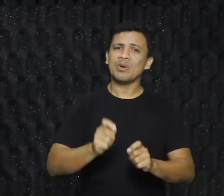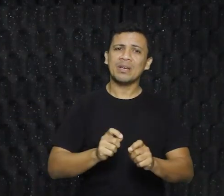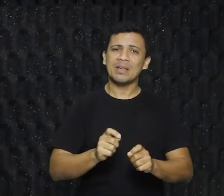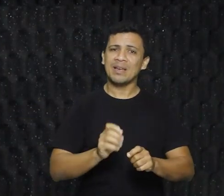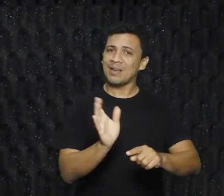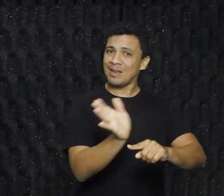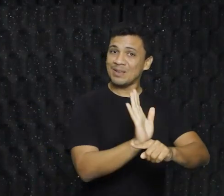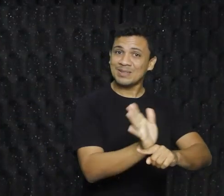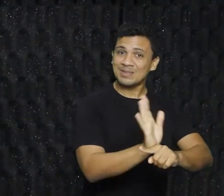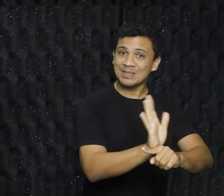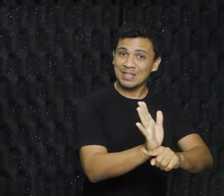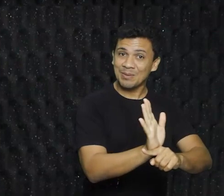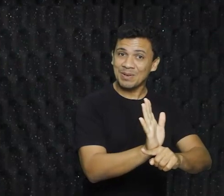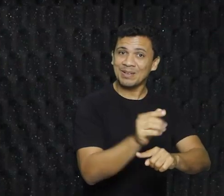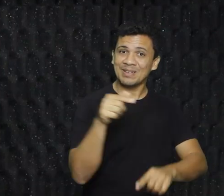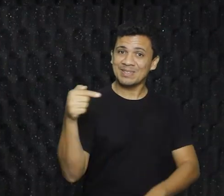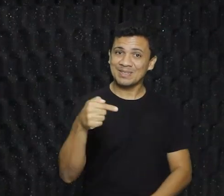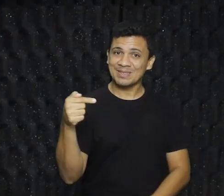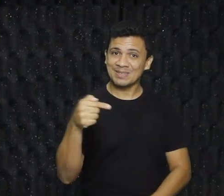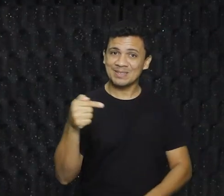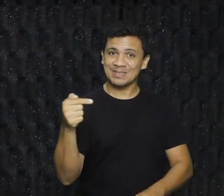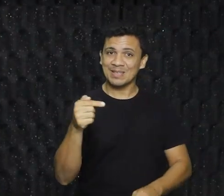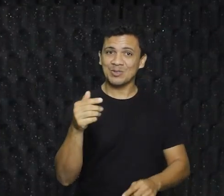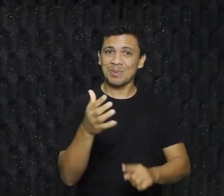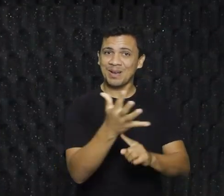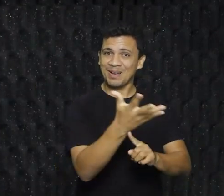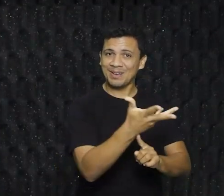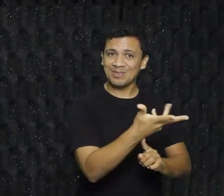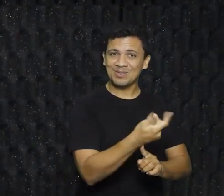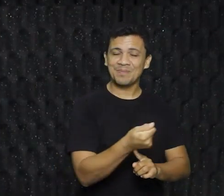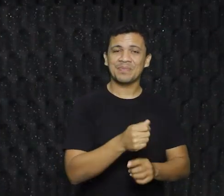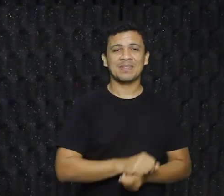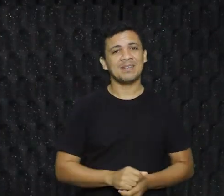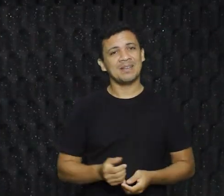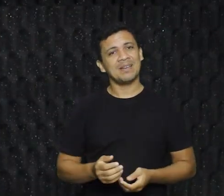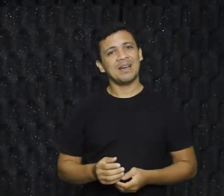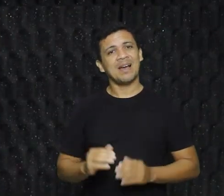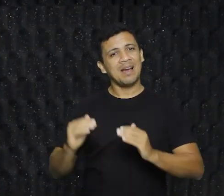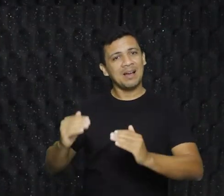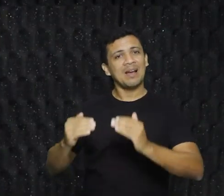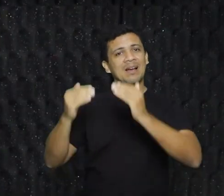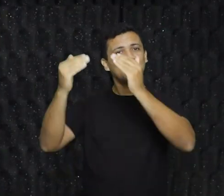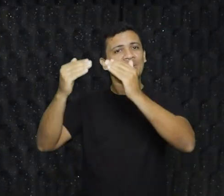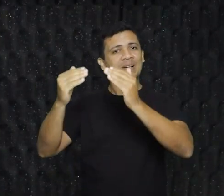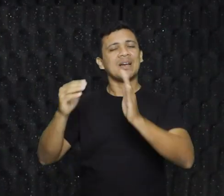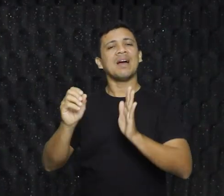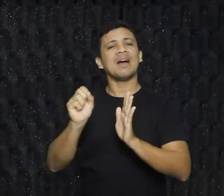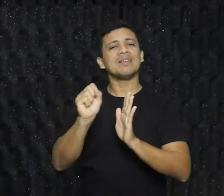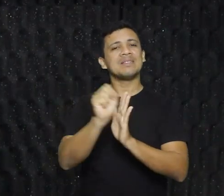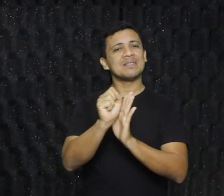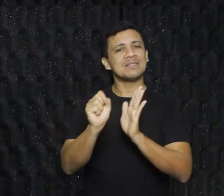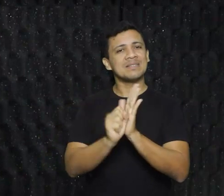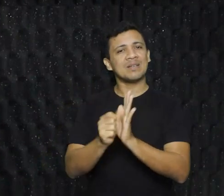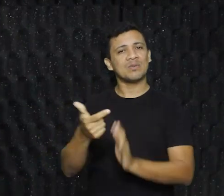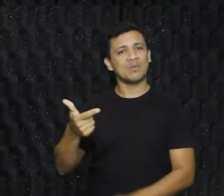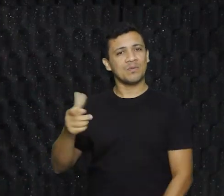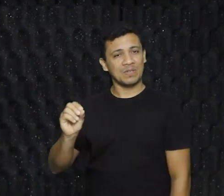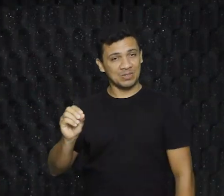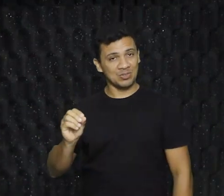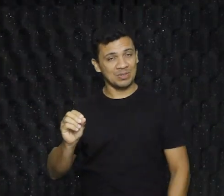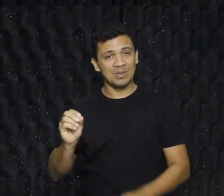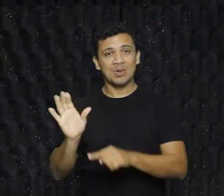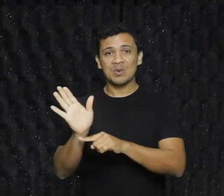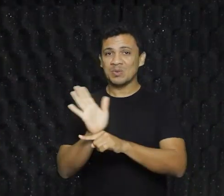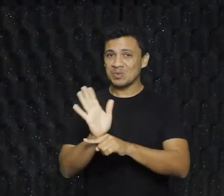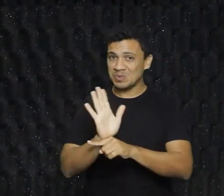cinema, que é a chamada sétima arte. Pois é, já que as vanguardas acontecem no século XX, já falar para vocês, o cinema começa a